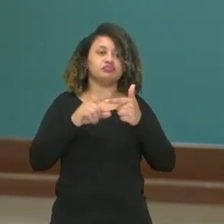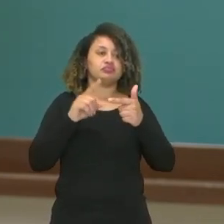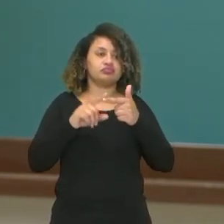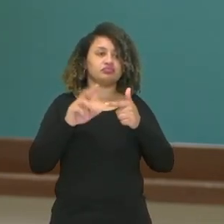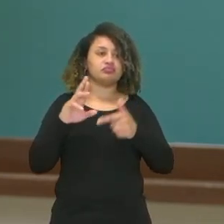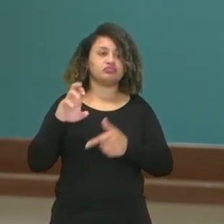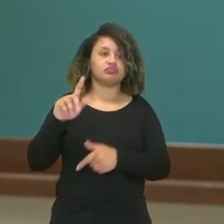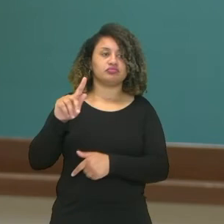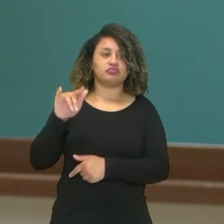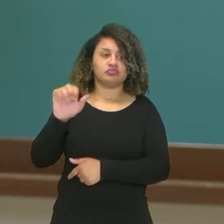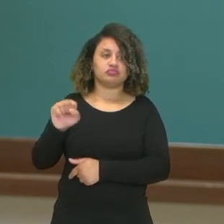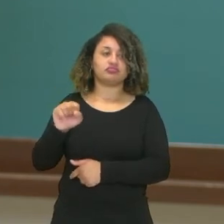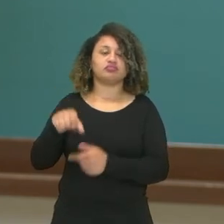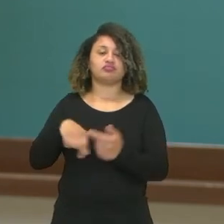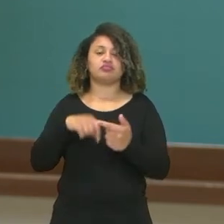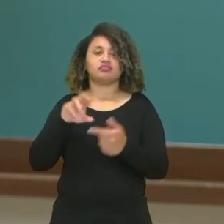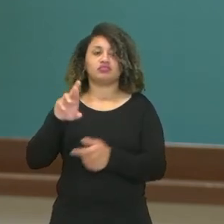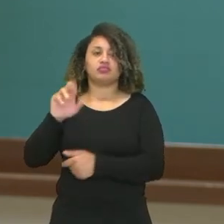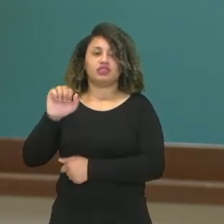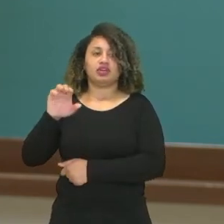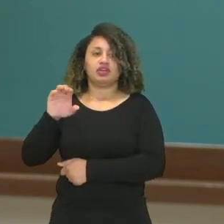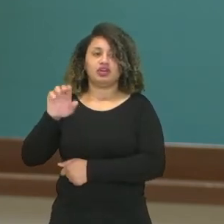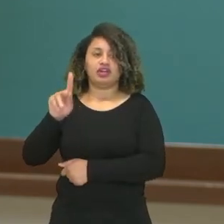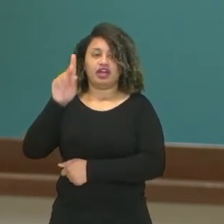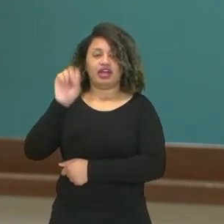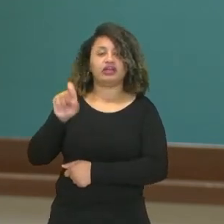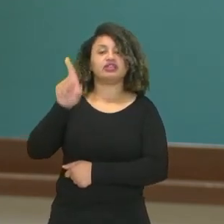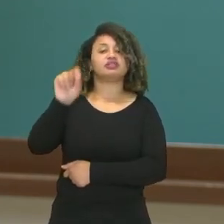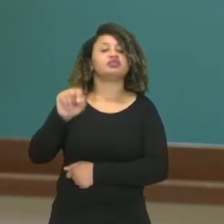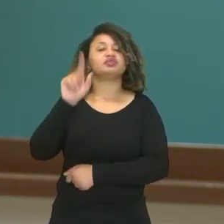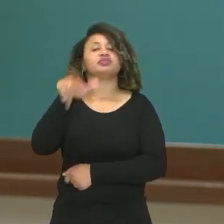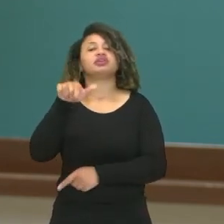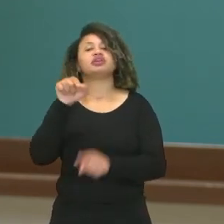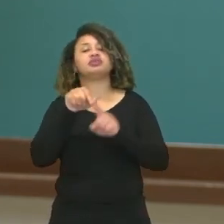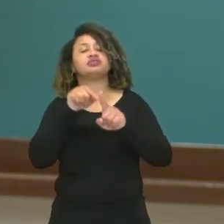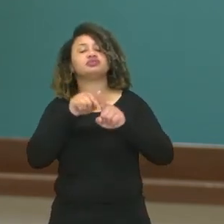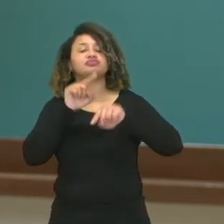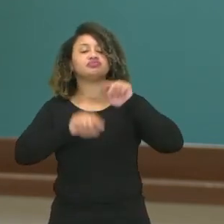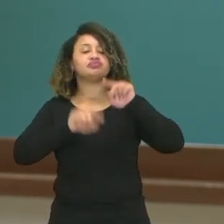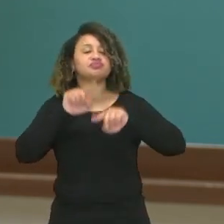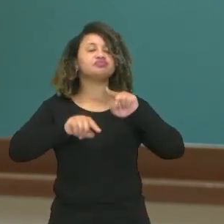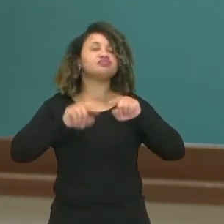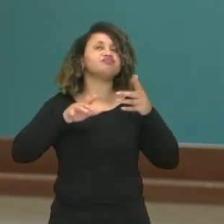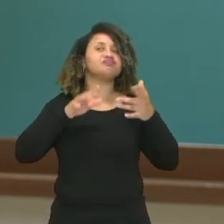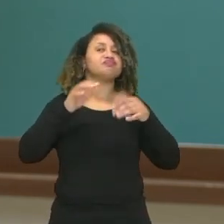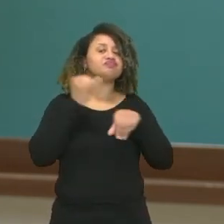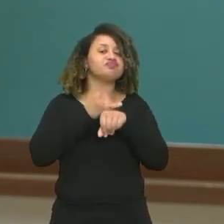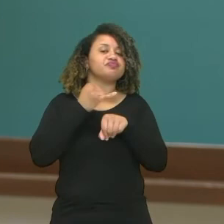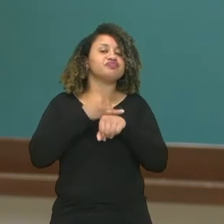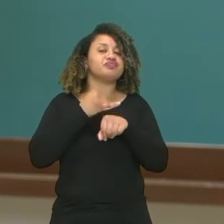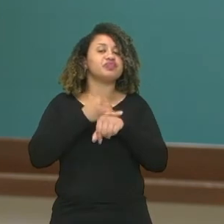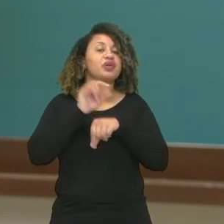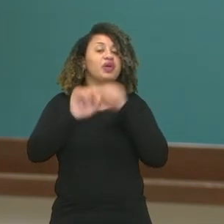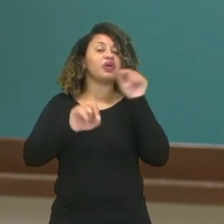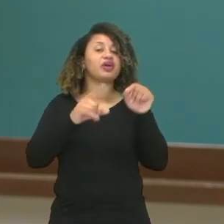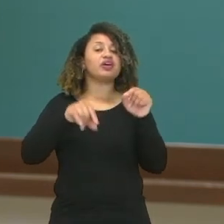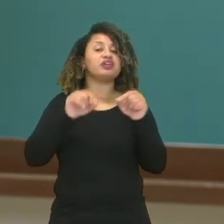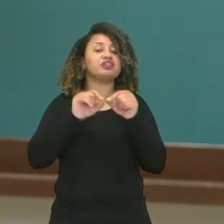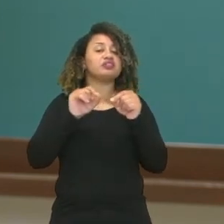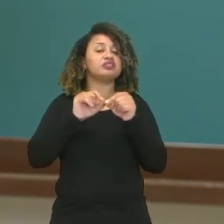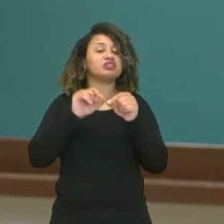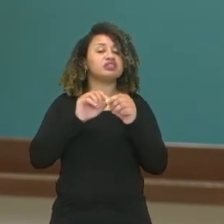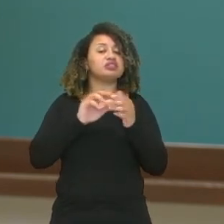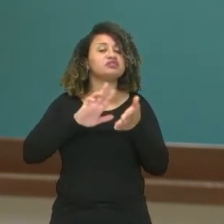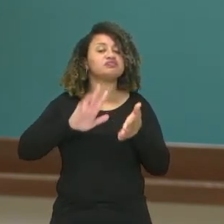RIGS e os RECs, eles são. Aqui é um aparelho ele de metal, né? E você sobe nele